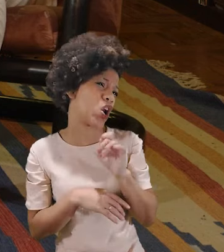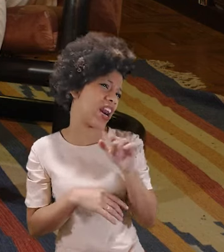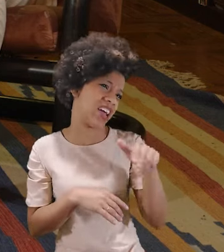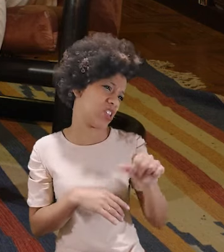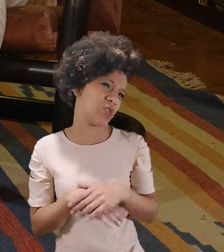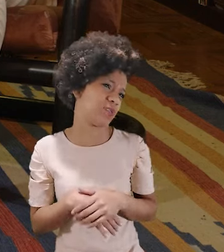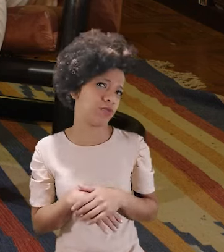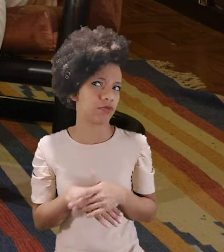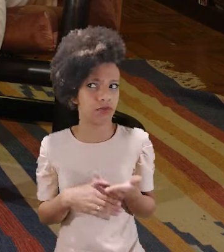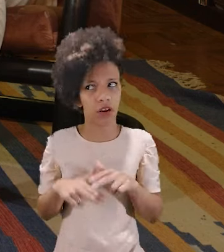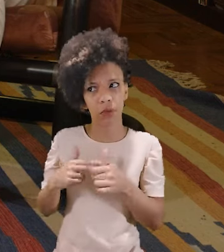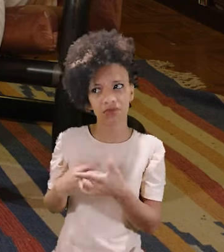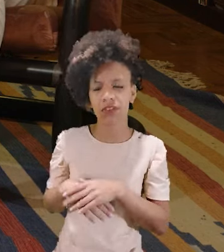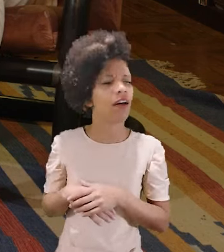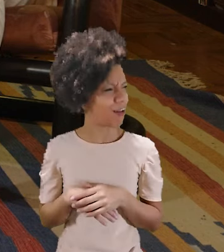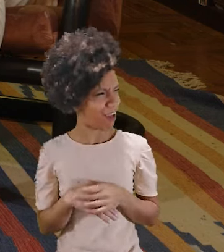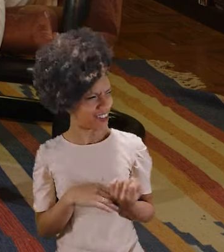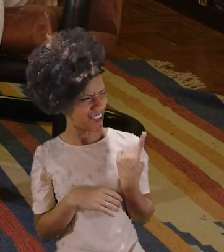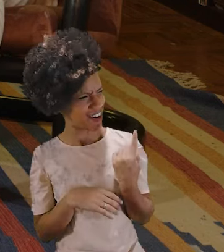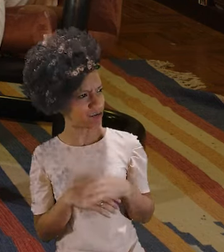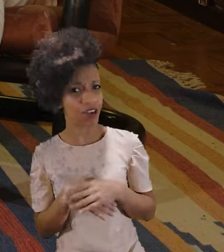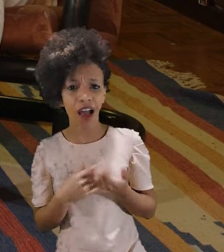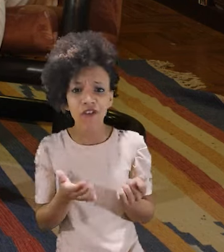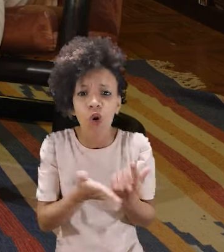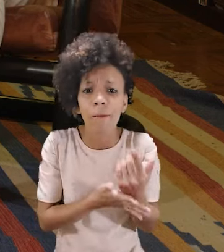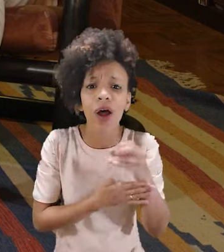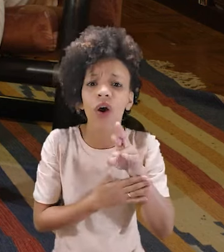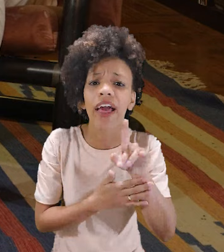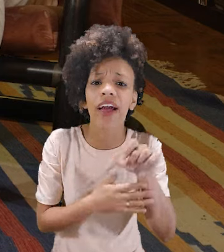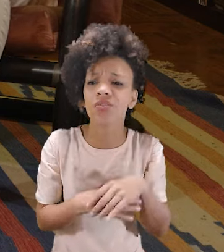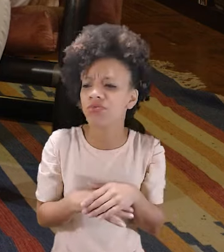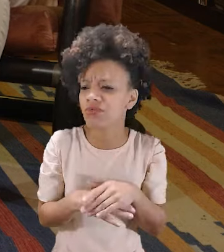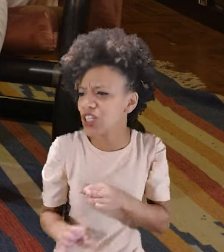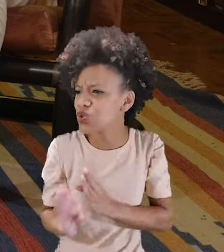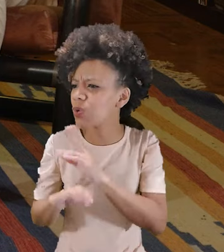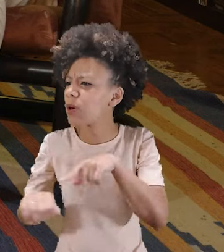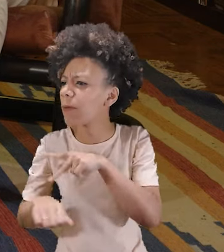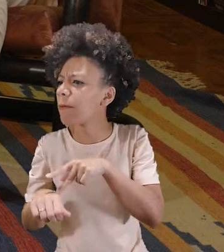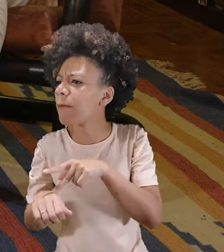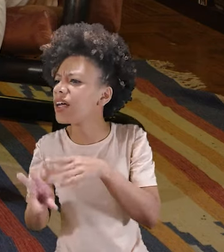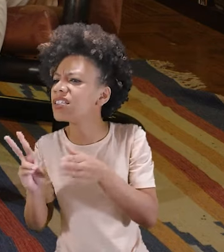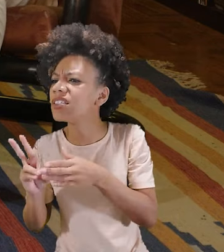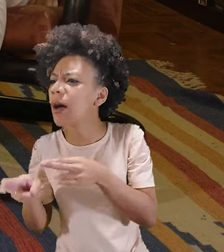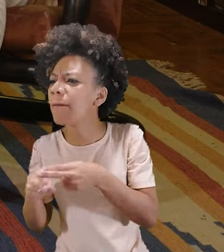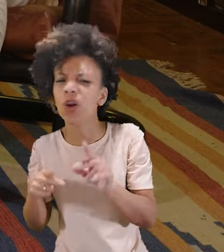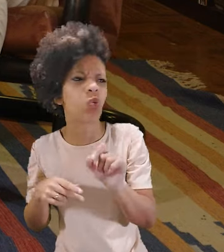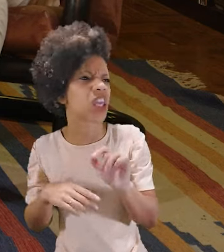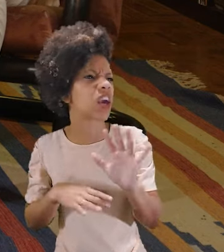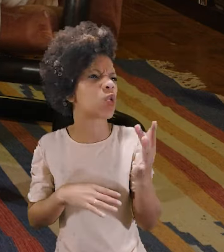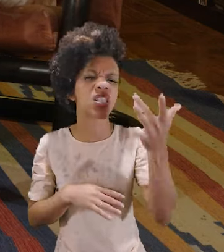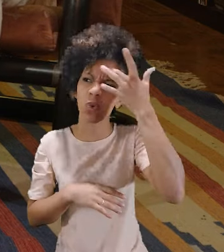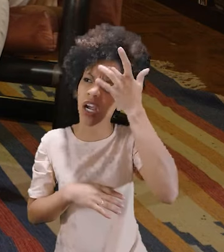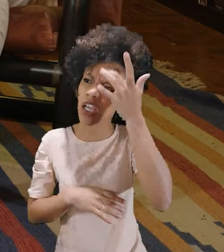o orégano a e ele foi para isso isso é muito bizarro né tchau Evelyn chegou com as pessoas peladas seco ainda